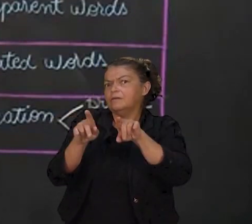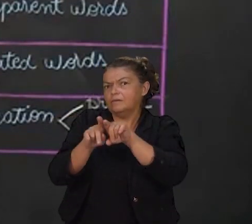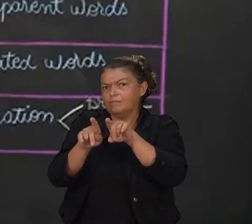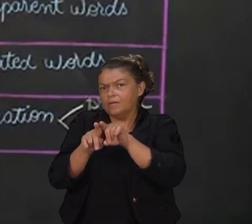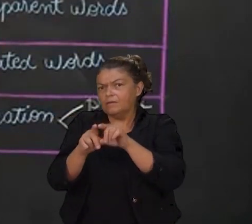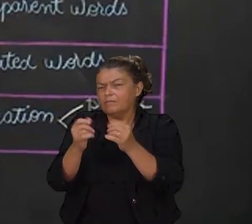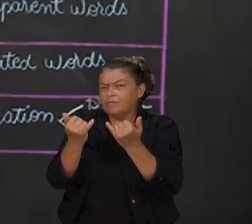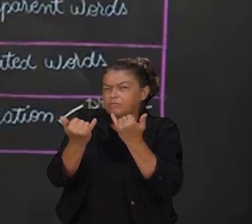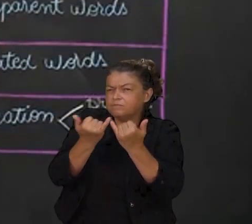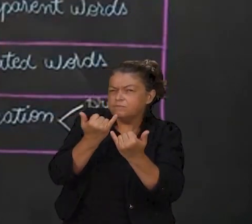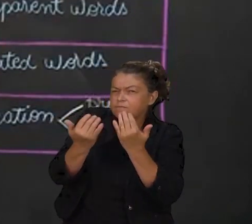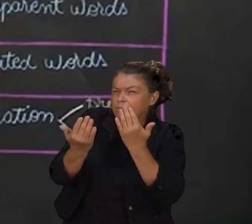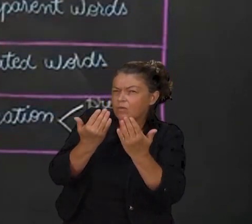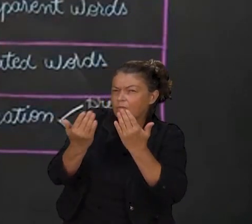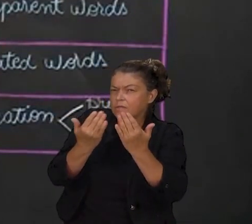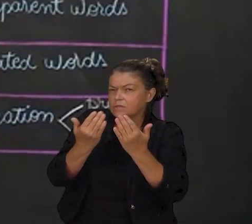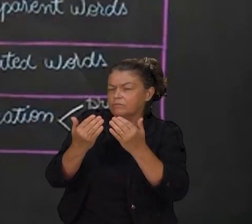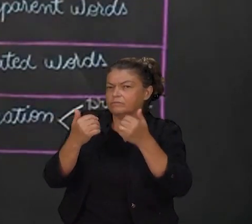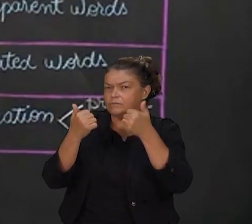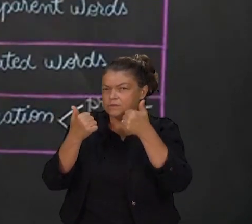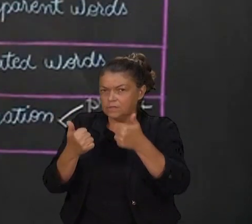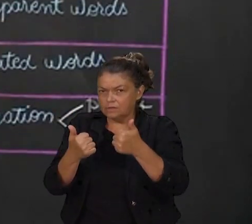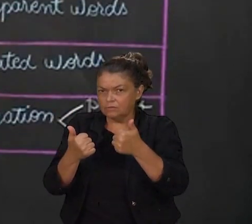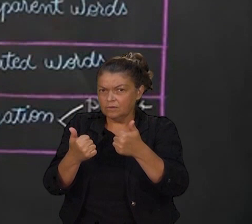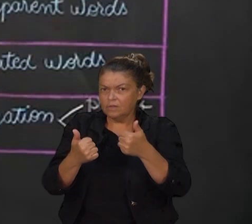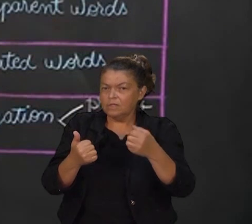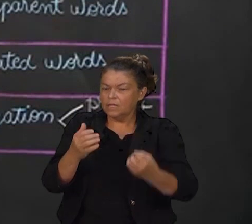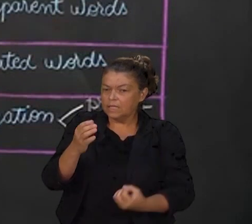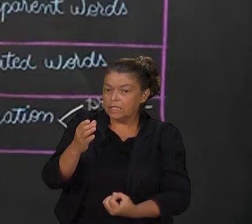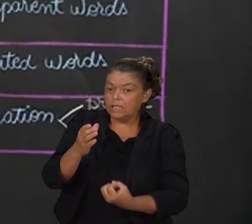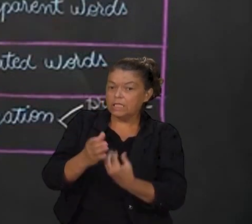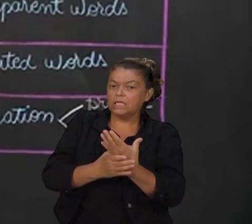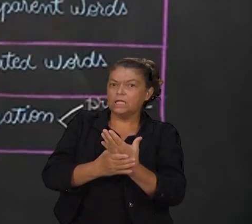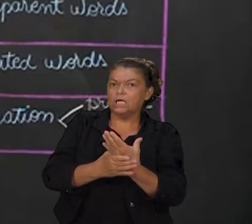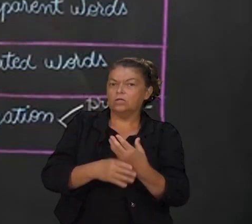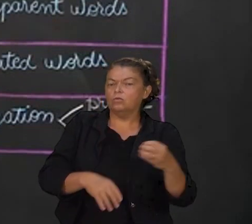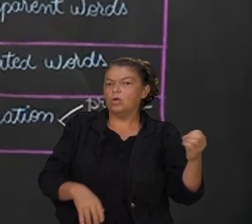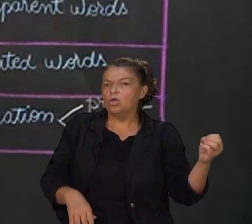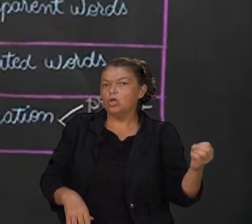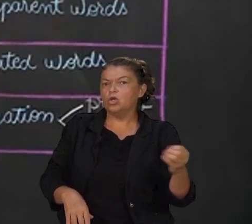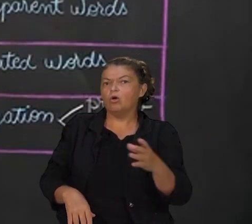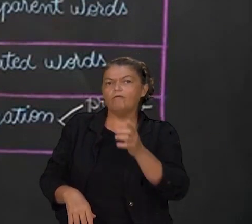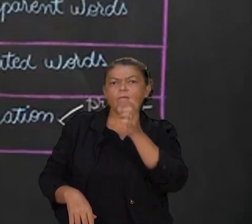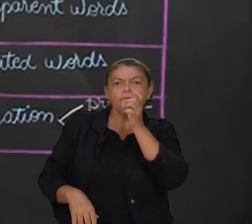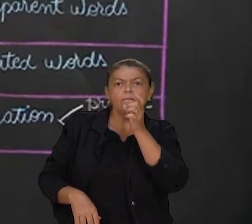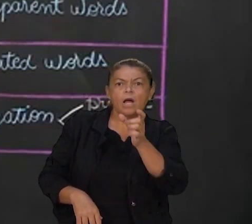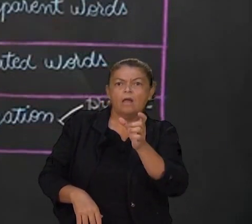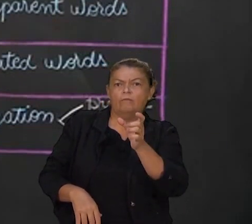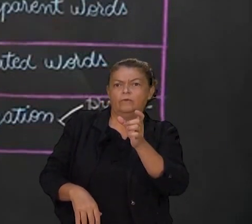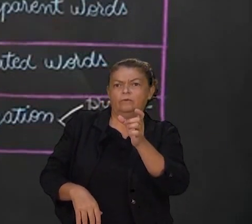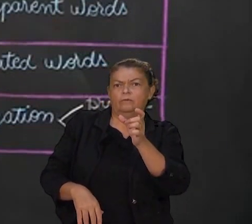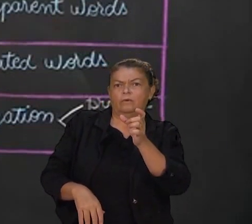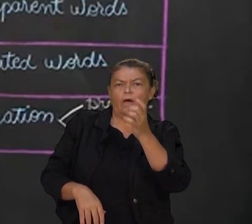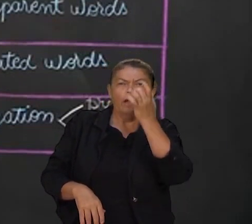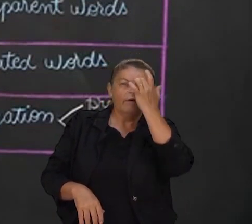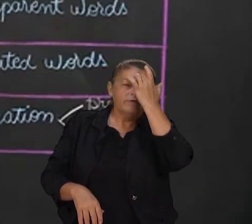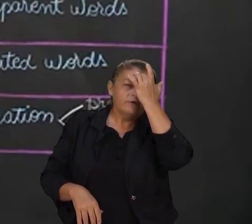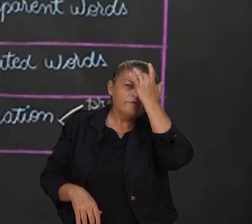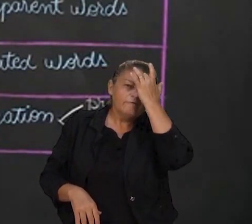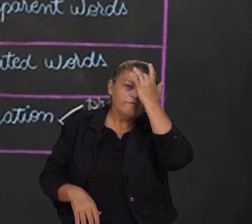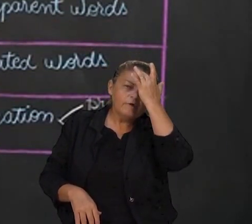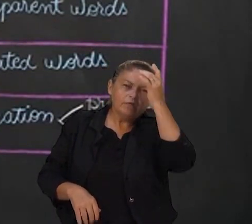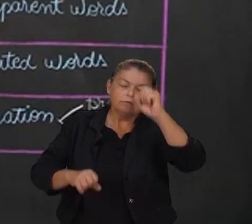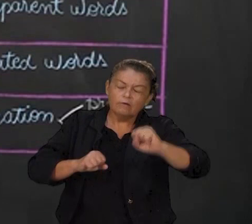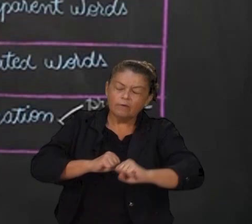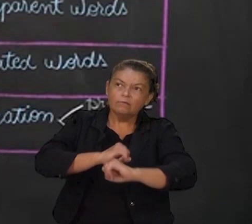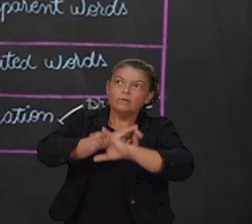outro depois, formando uma nova palavra. E como a gente já conhece aquela palavra original, podemos inferir